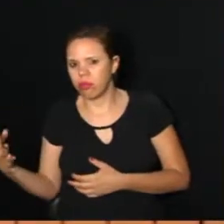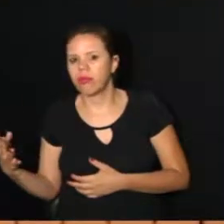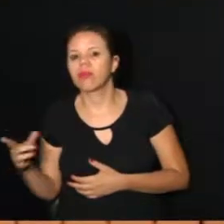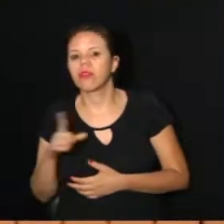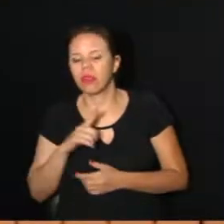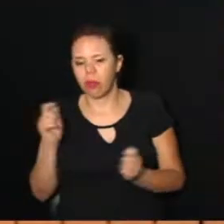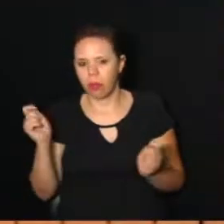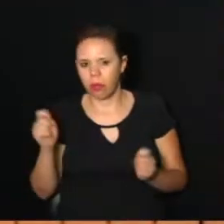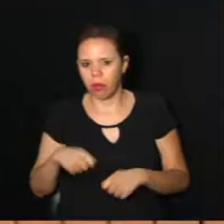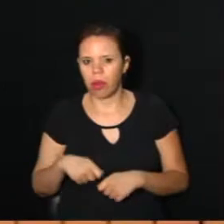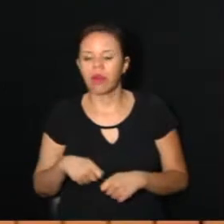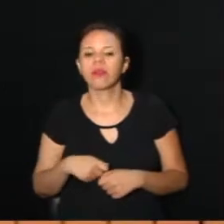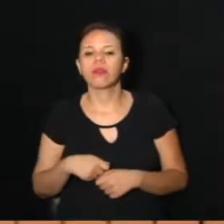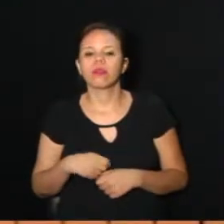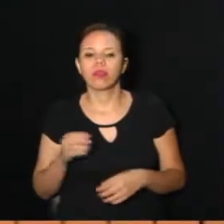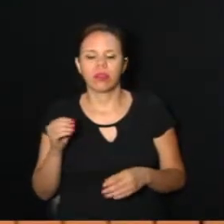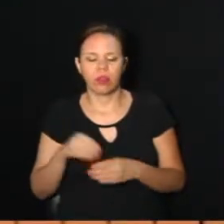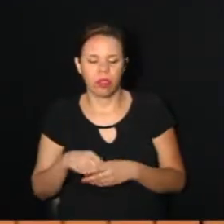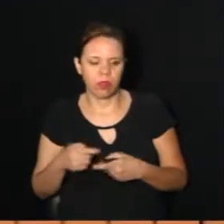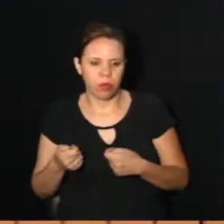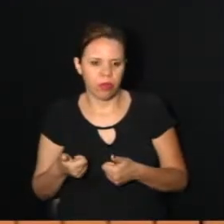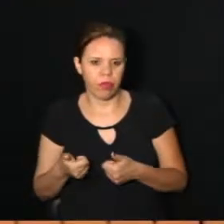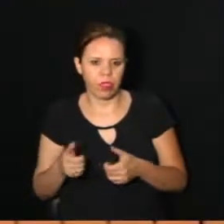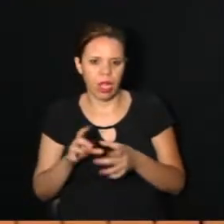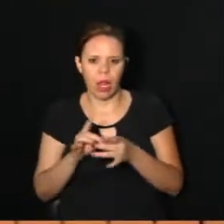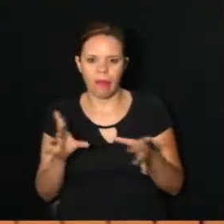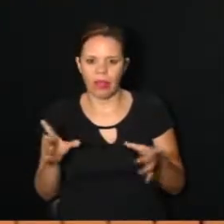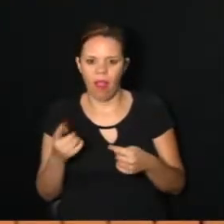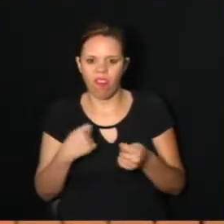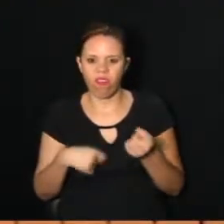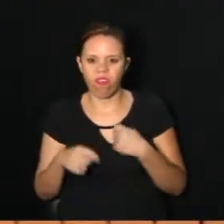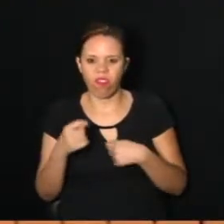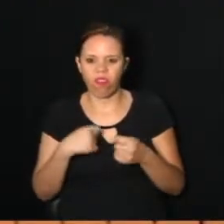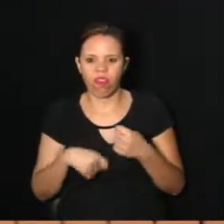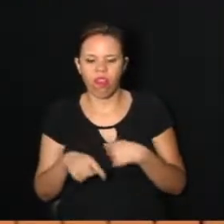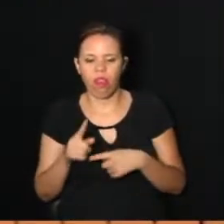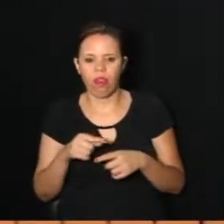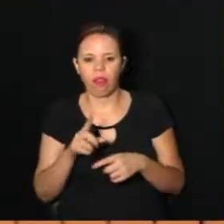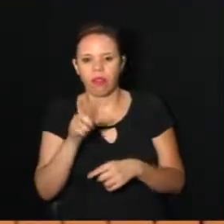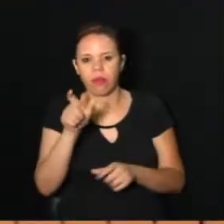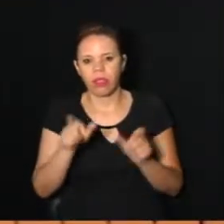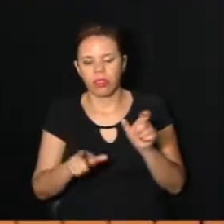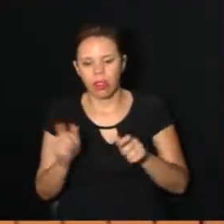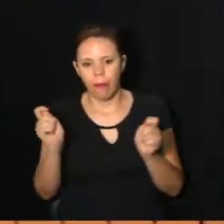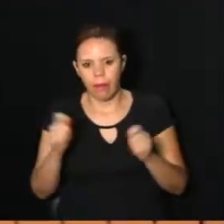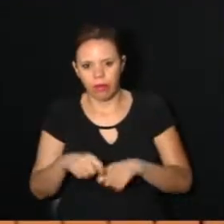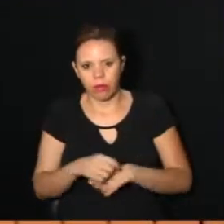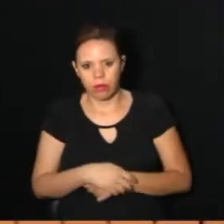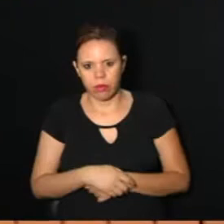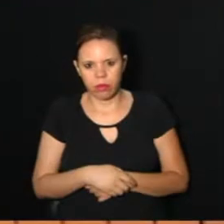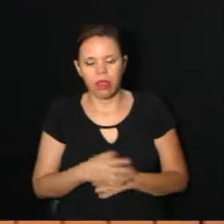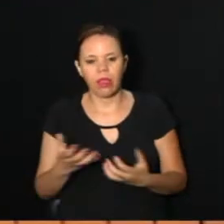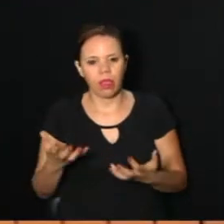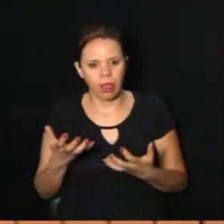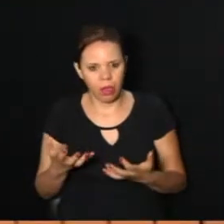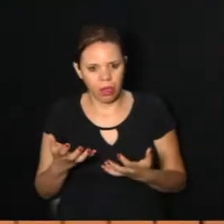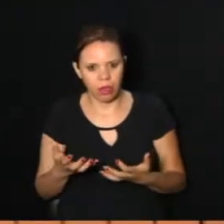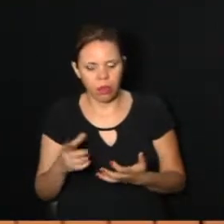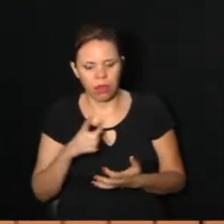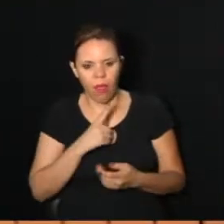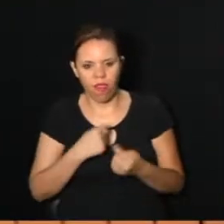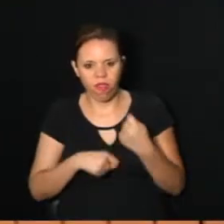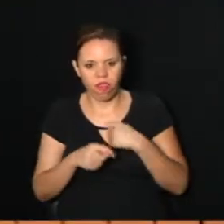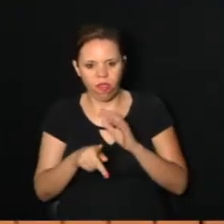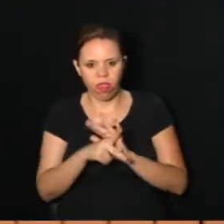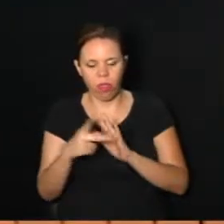se enquadrar dentro do benefício dessa liberdade econômica, que dá a esse indivíduo a possibilidade, ele querendo ter seu